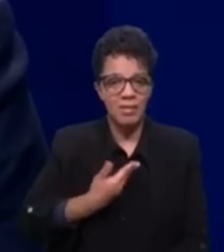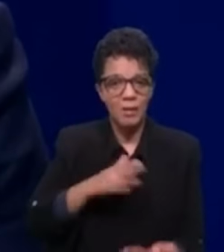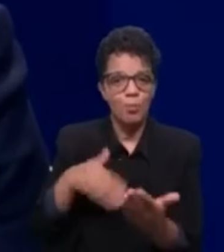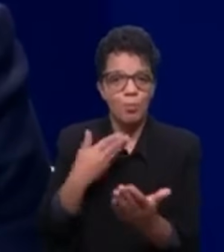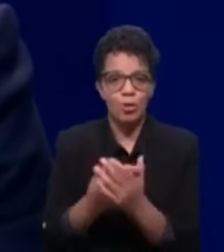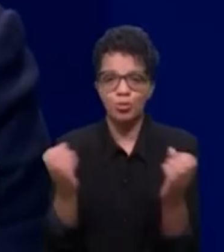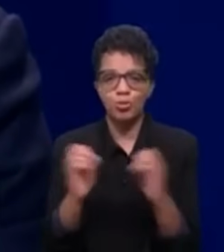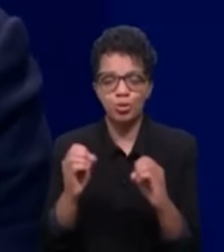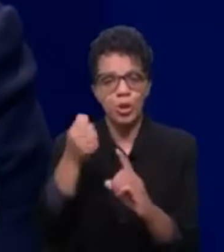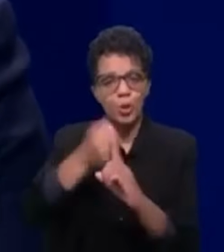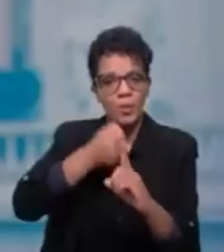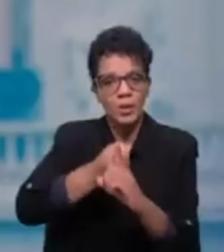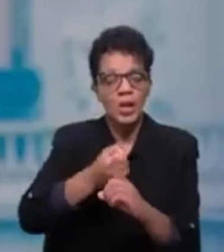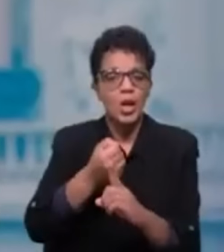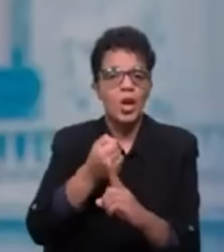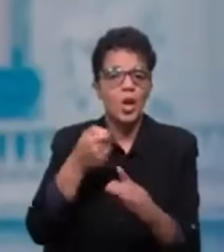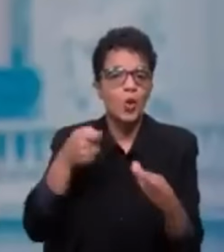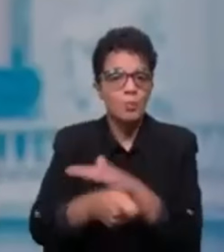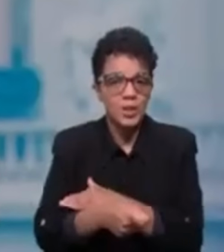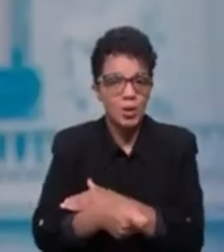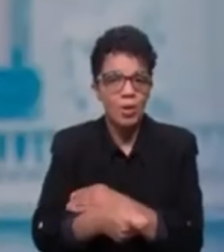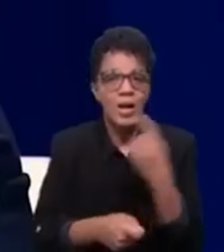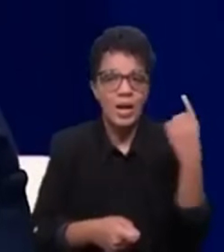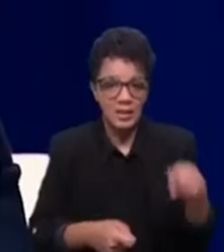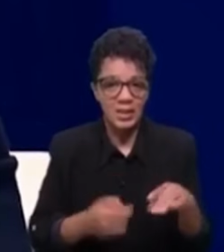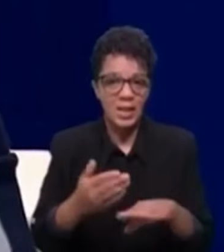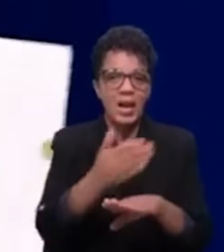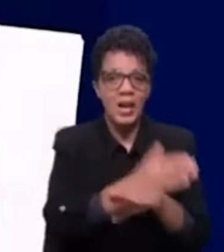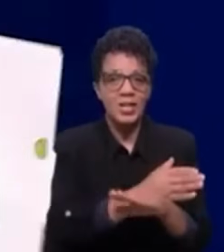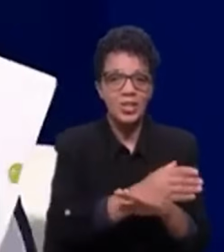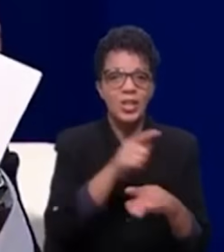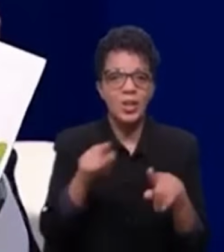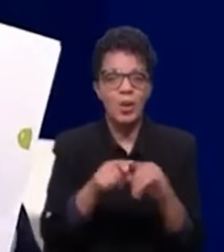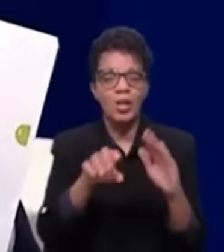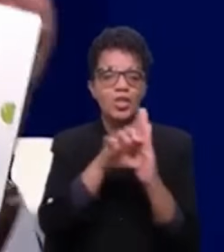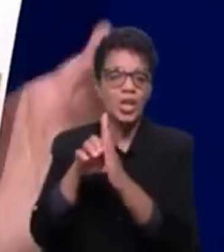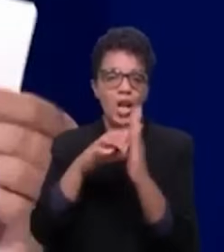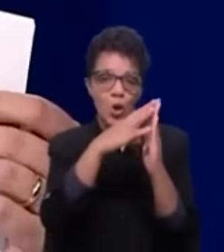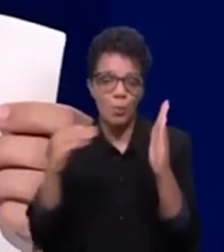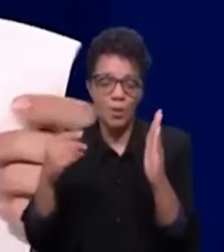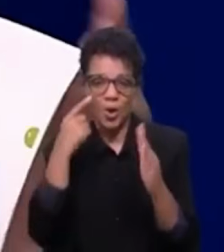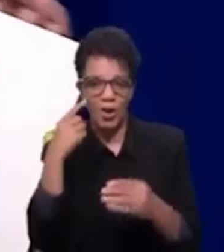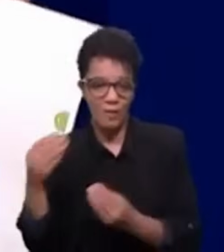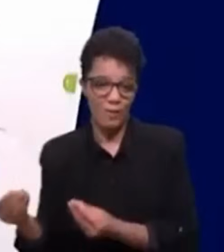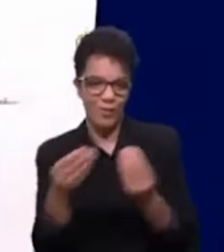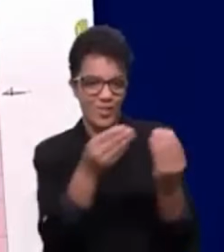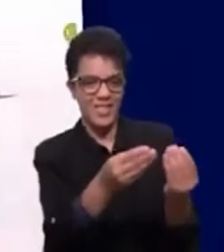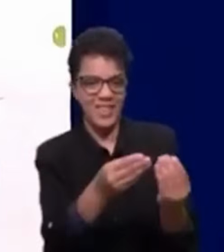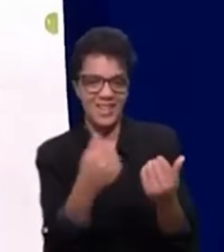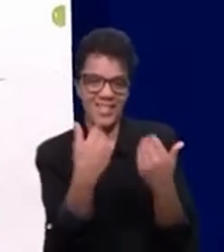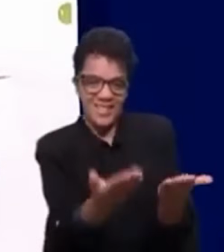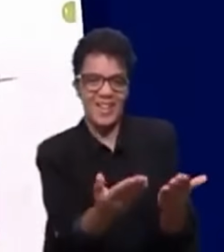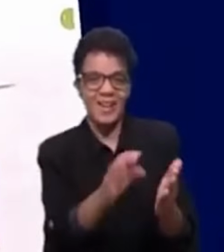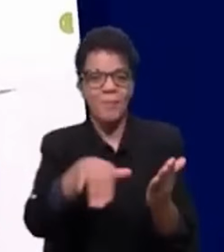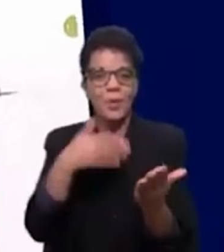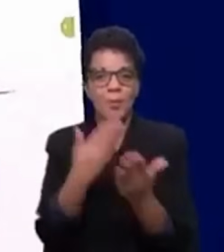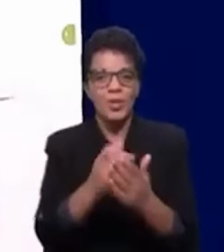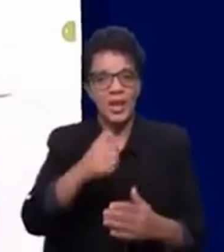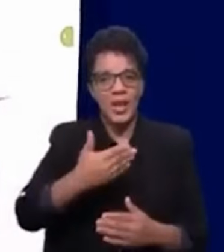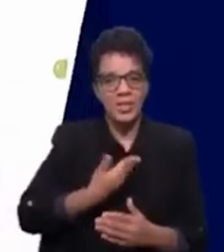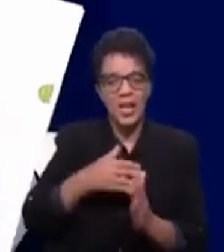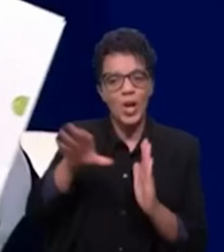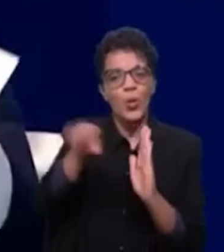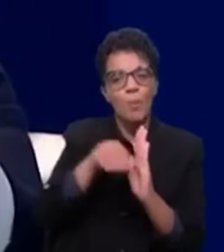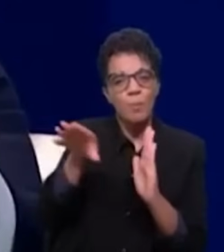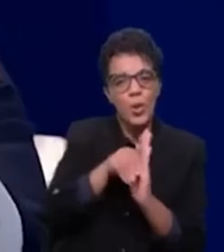proposta para combater a corrupção as que tinha aliás eram copiadas do chega que é uma coisa curiosa ois monir eu tenho aqui para lhe dar vou lhe oferecer isto que é todas as propostas C AD copiou a